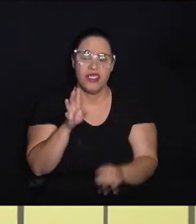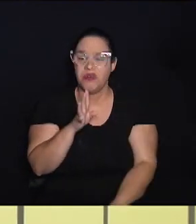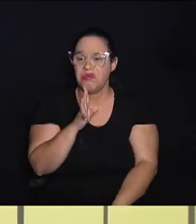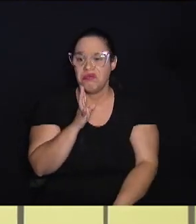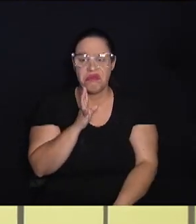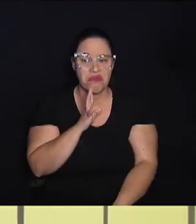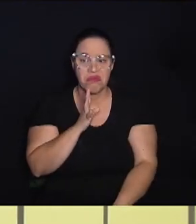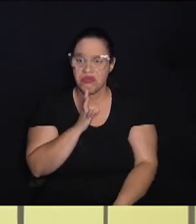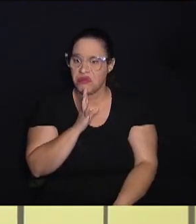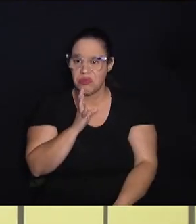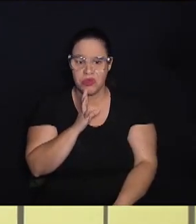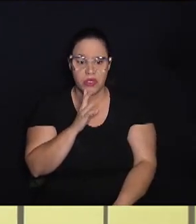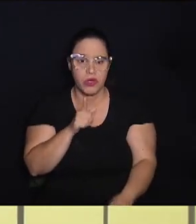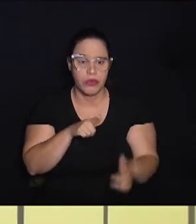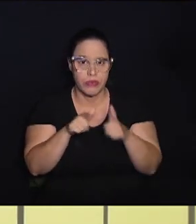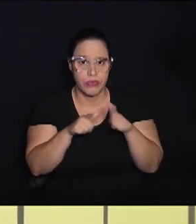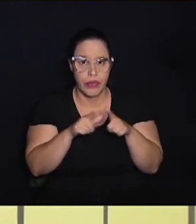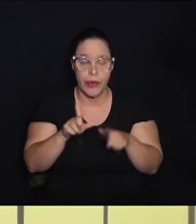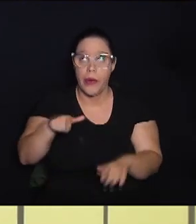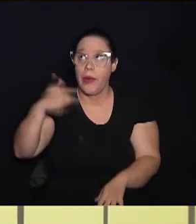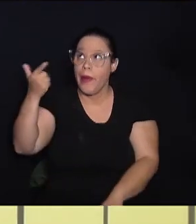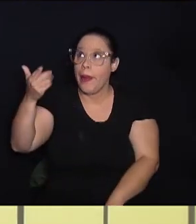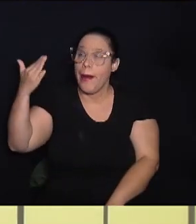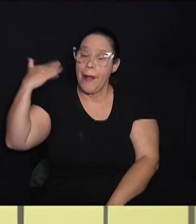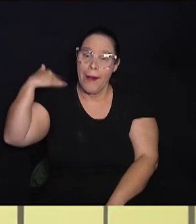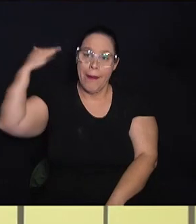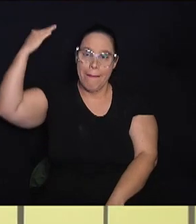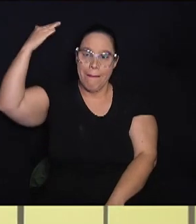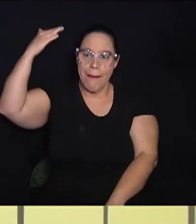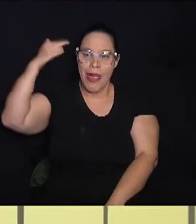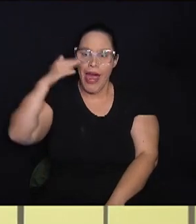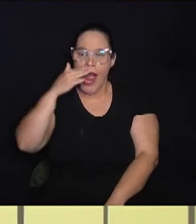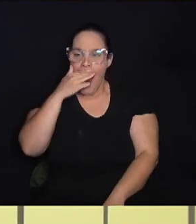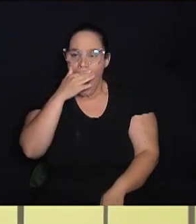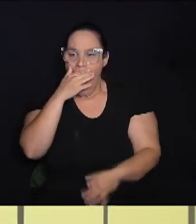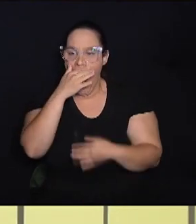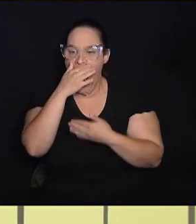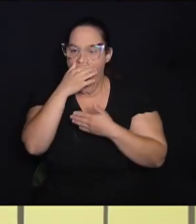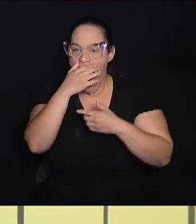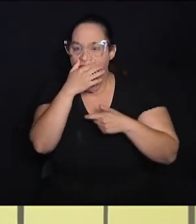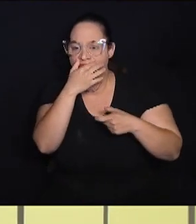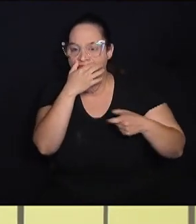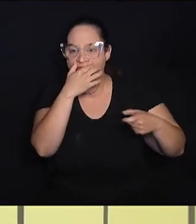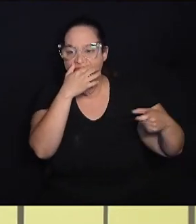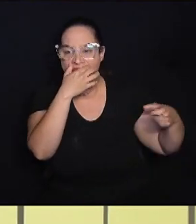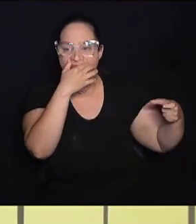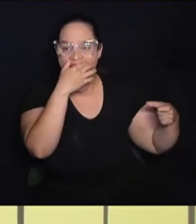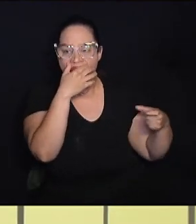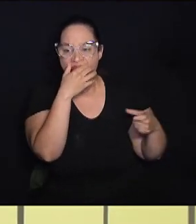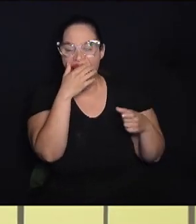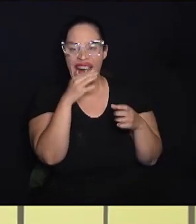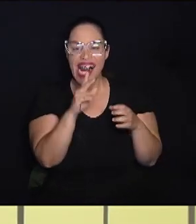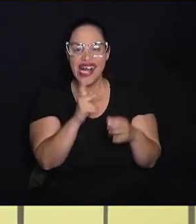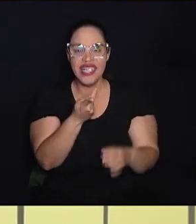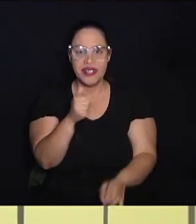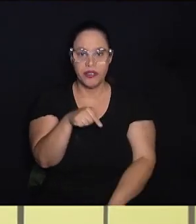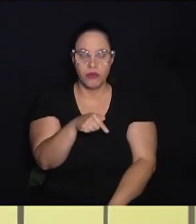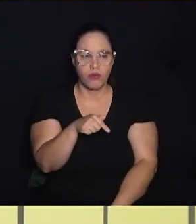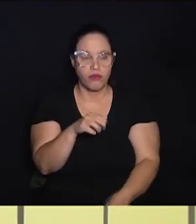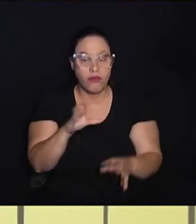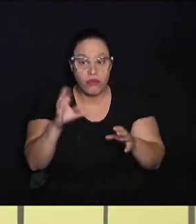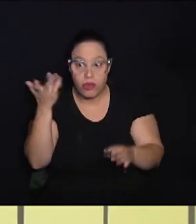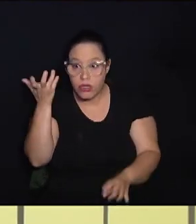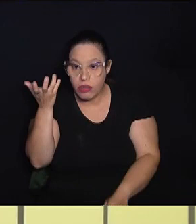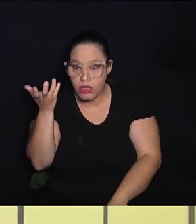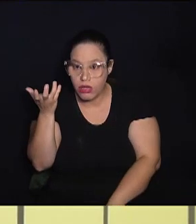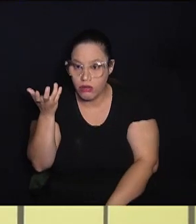só depois de adulto que você vai falar assim meu Deus a gente tem uma baita de uma história incrível com os quadrinhos que que aconteceu né Por que